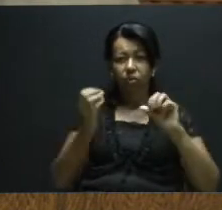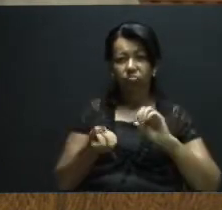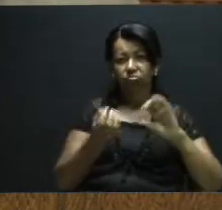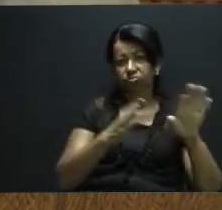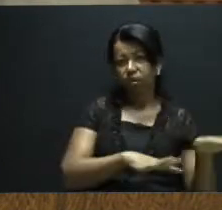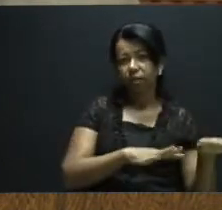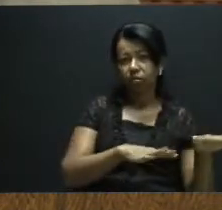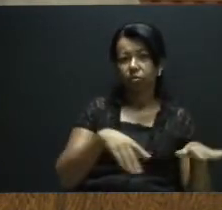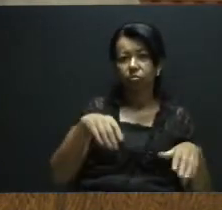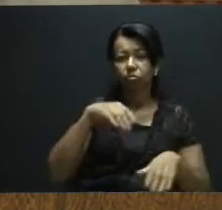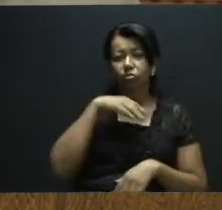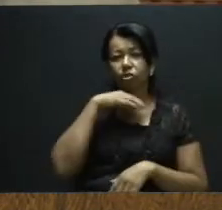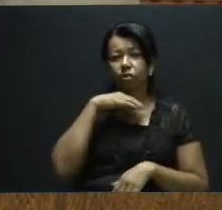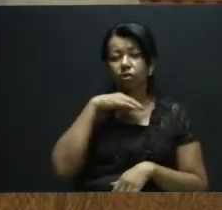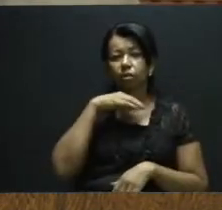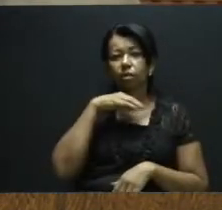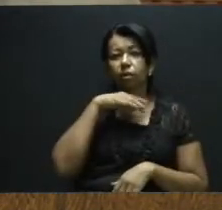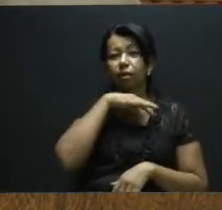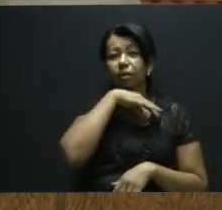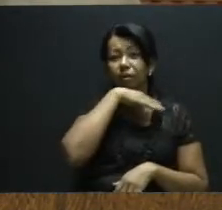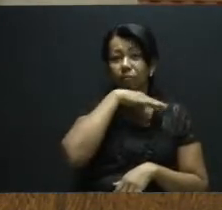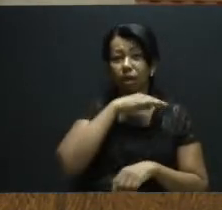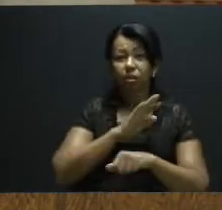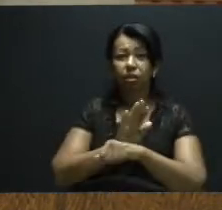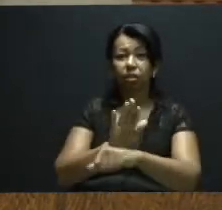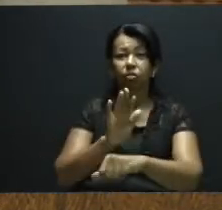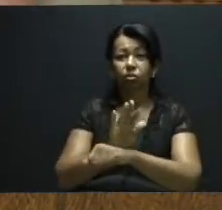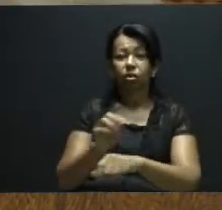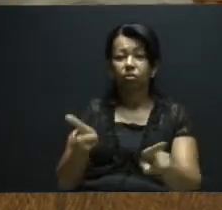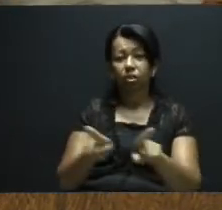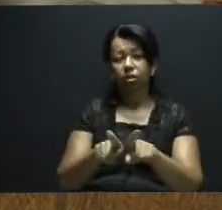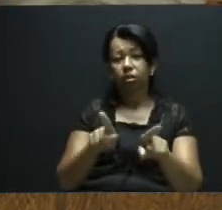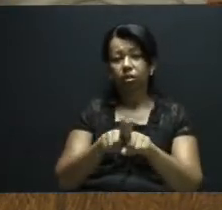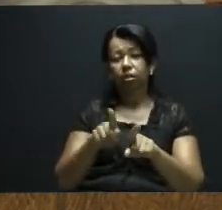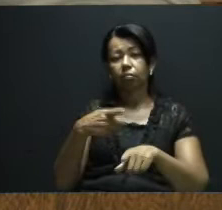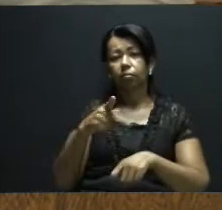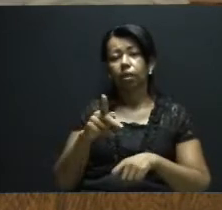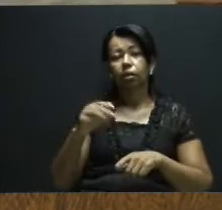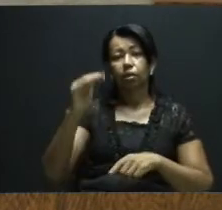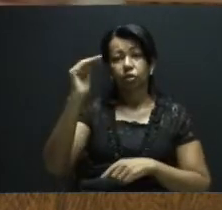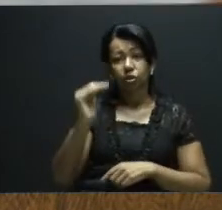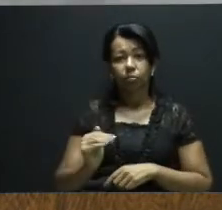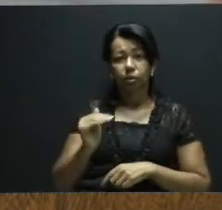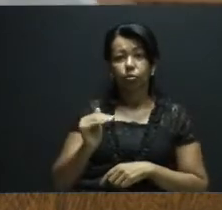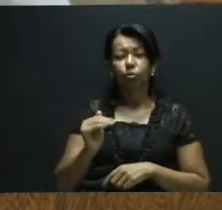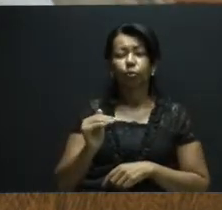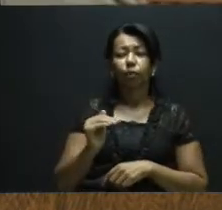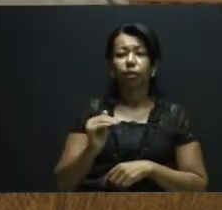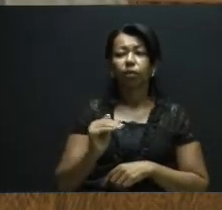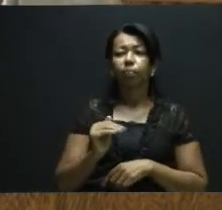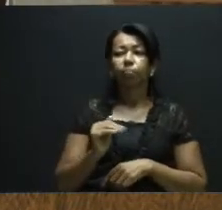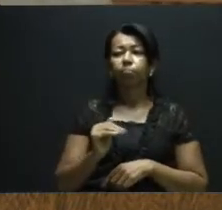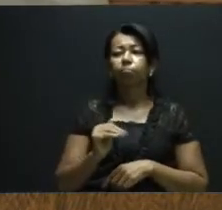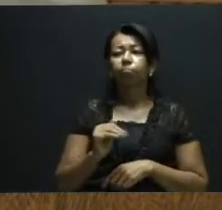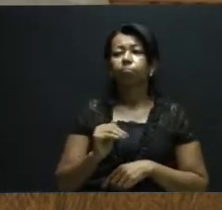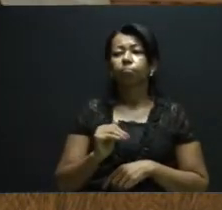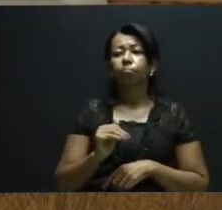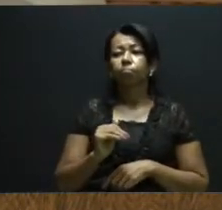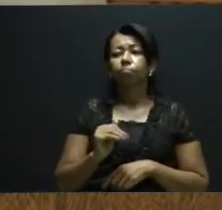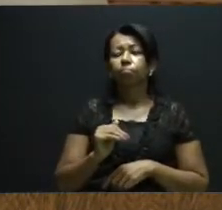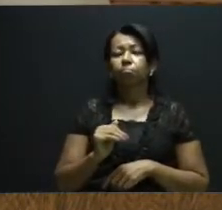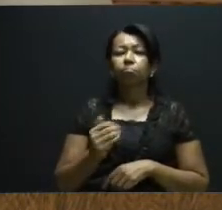com contribuindo desta forma para administrar a admissão de que tais